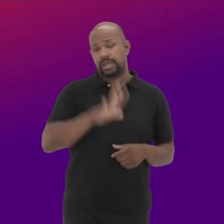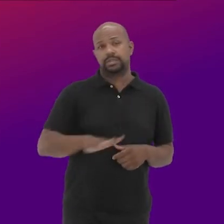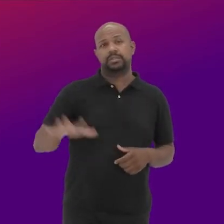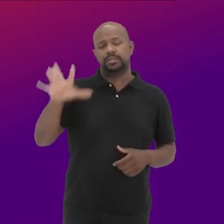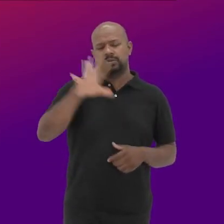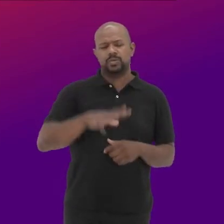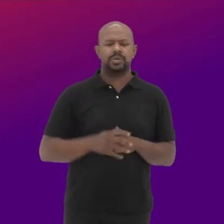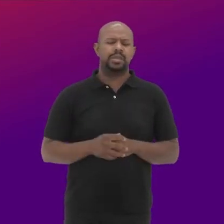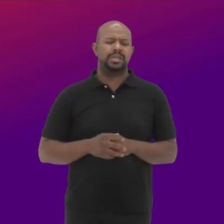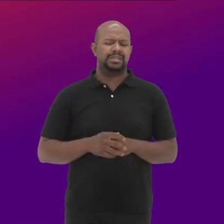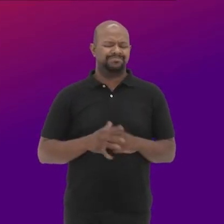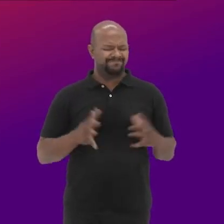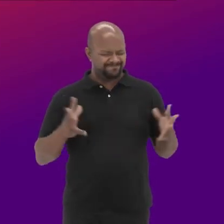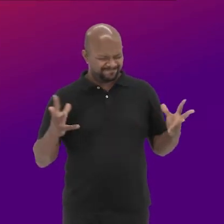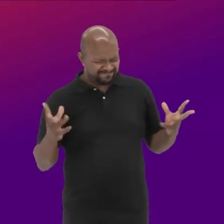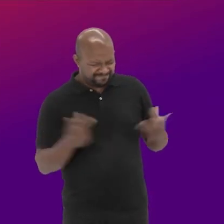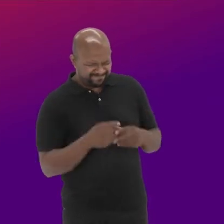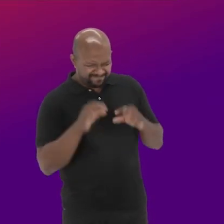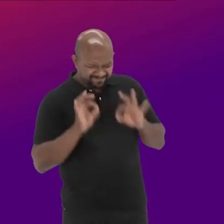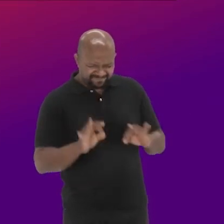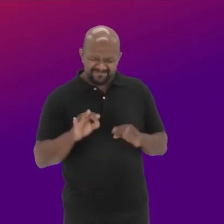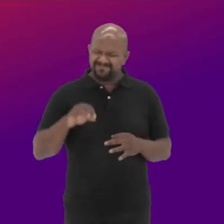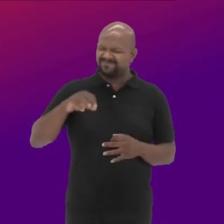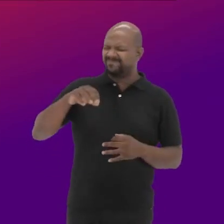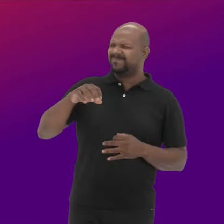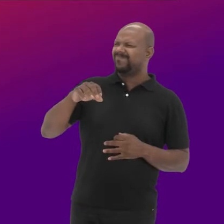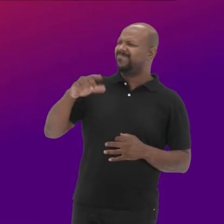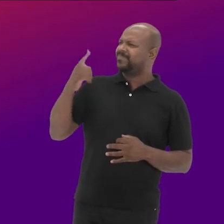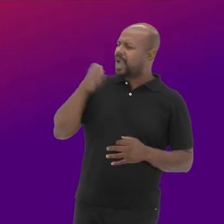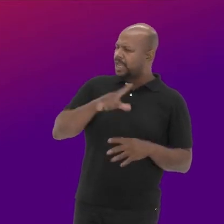e tivemos a felicidade de conseguir